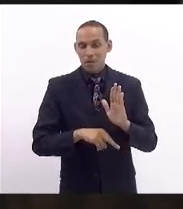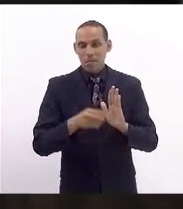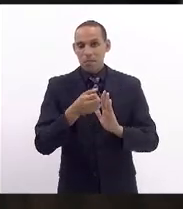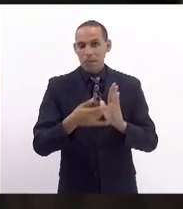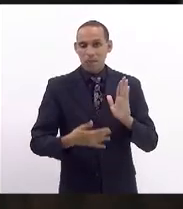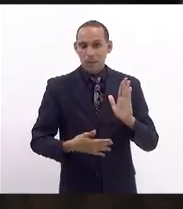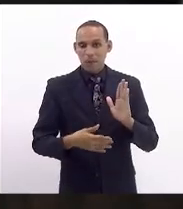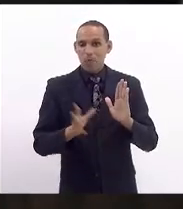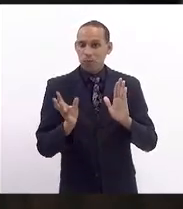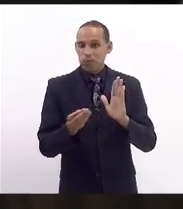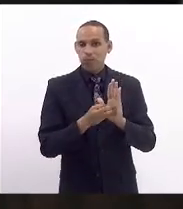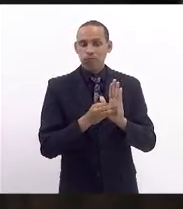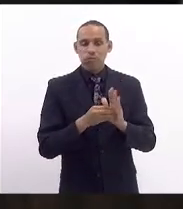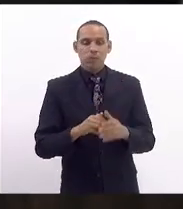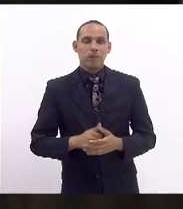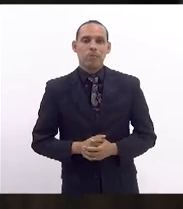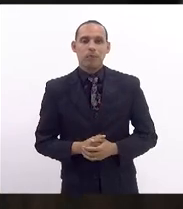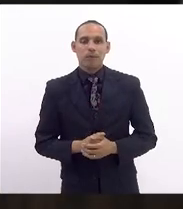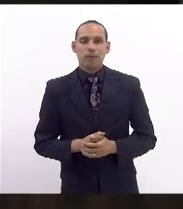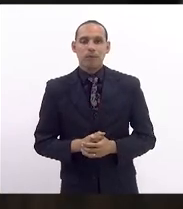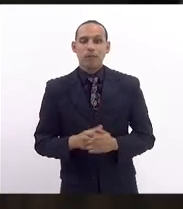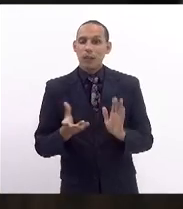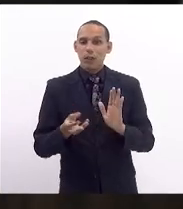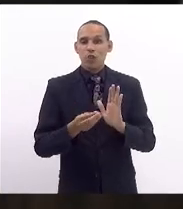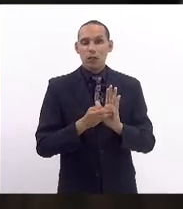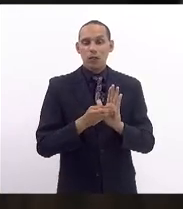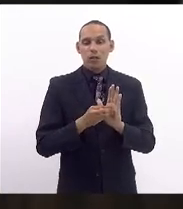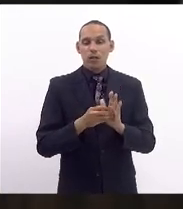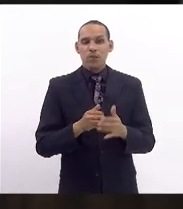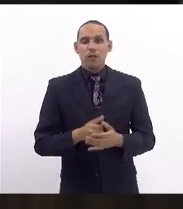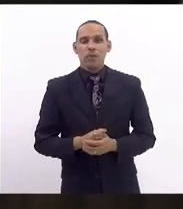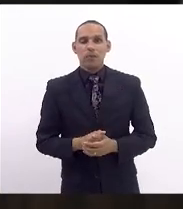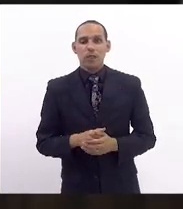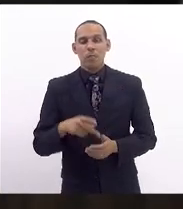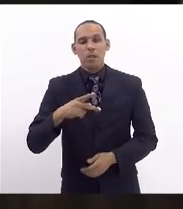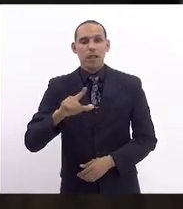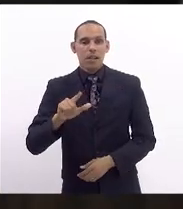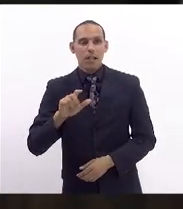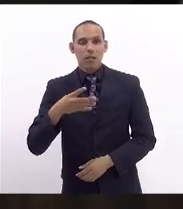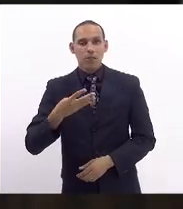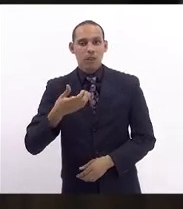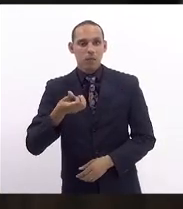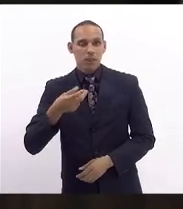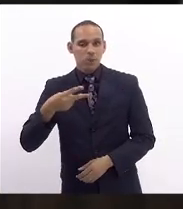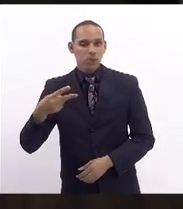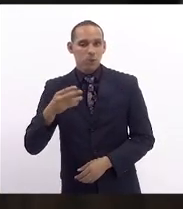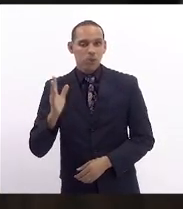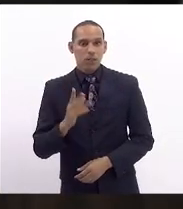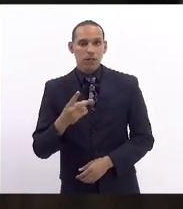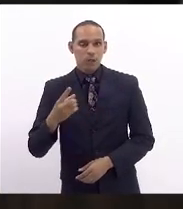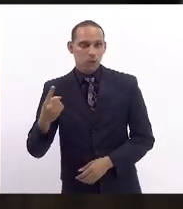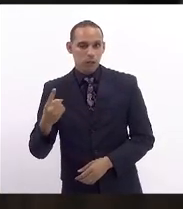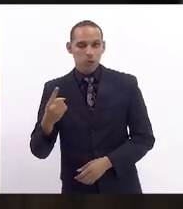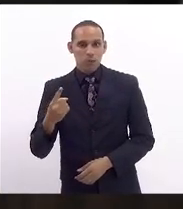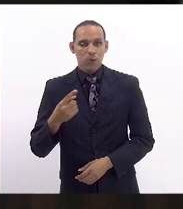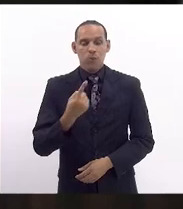de inclusões é que é inclusão projeto de lei nº 46222